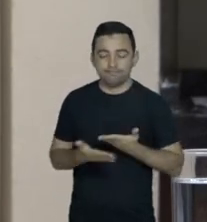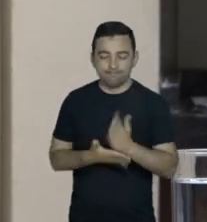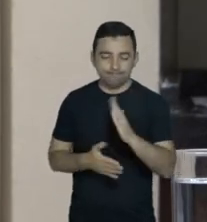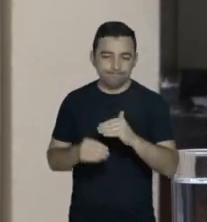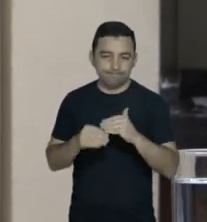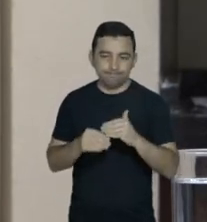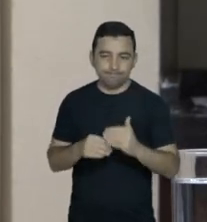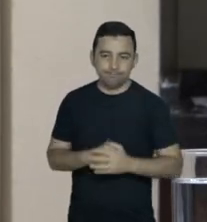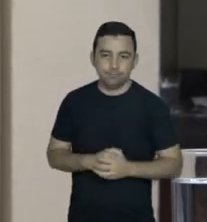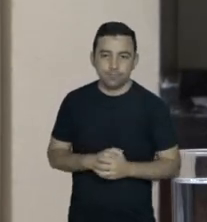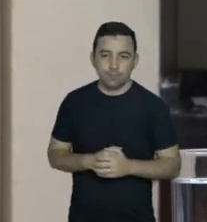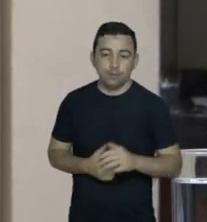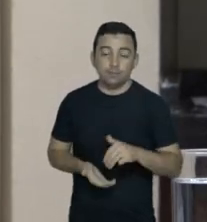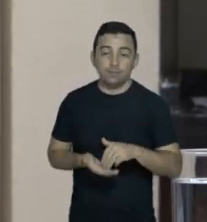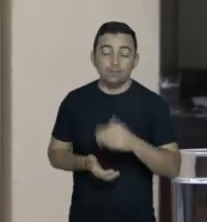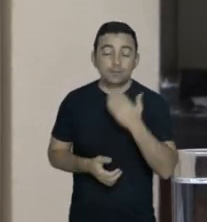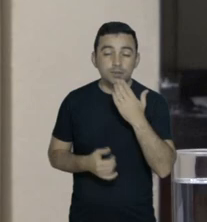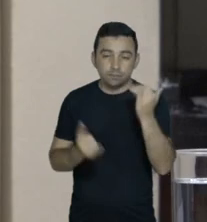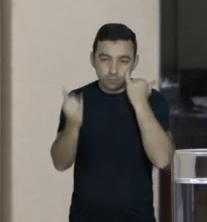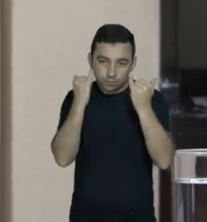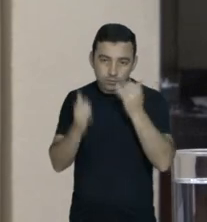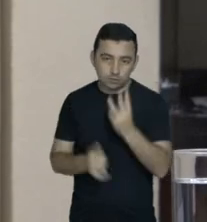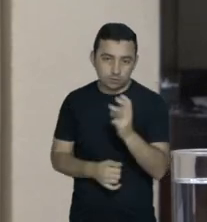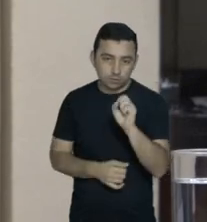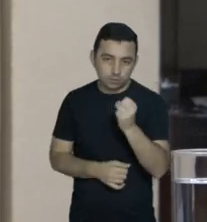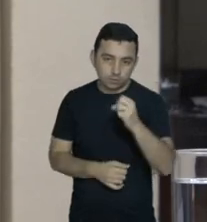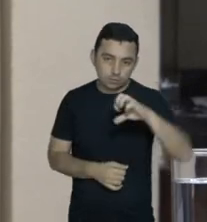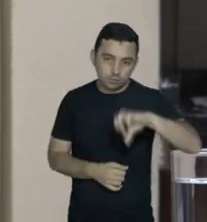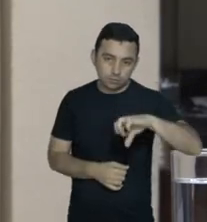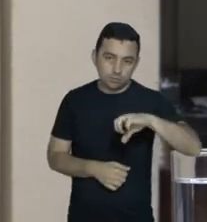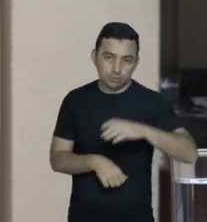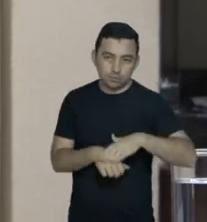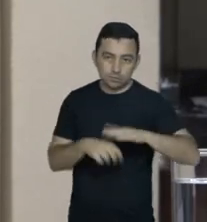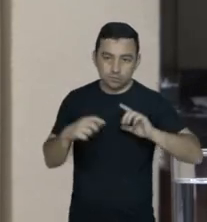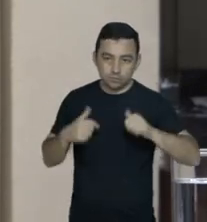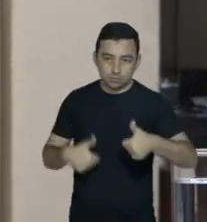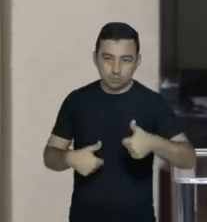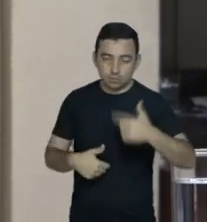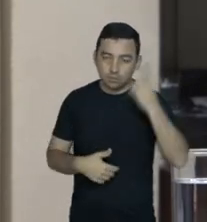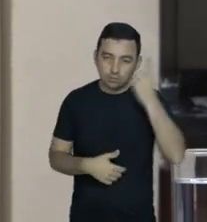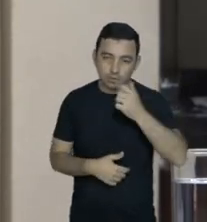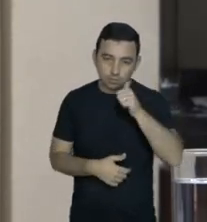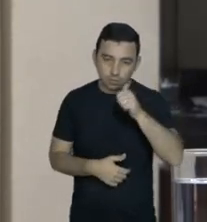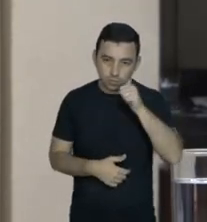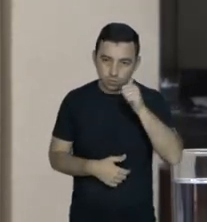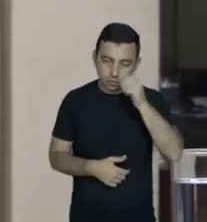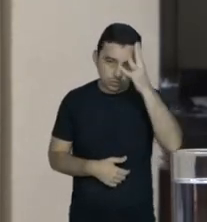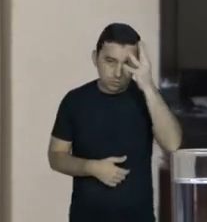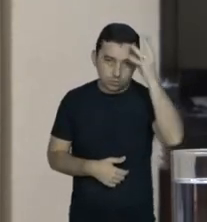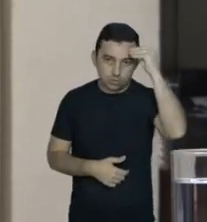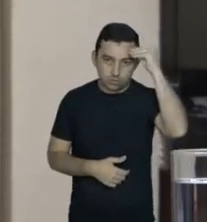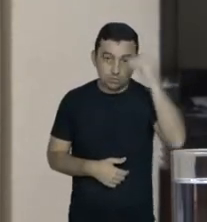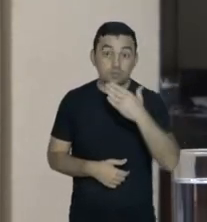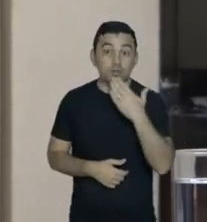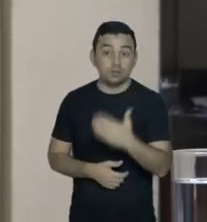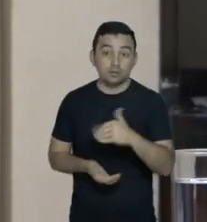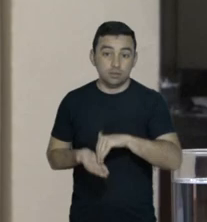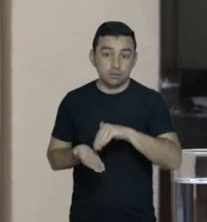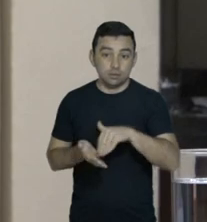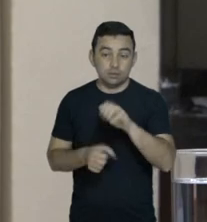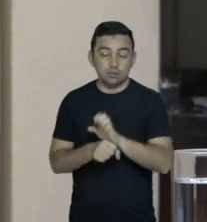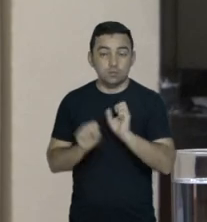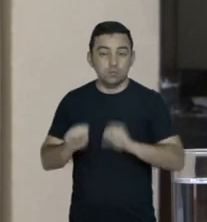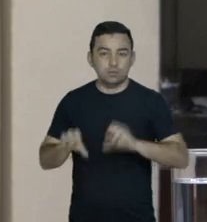por unanimidade. Pedido de informação 389, iniciativa deputada Luciane Carminati, solicitando ao secretário de Estado da